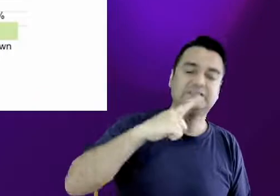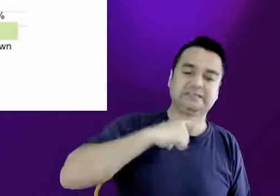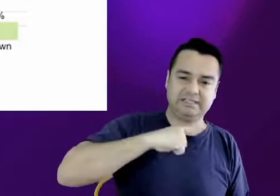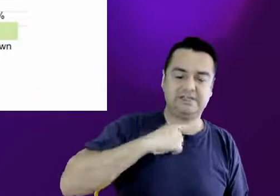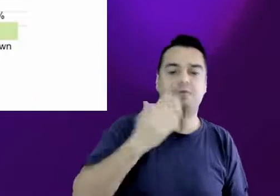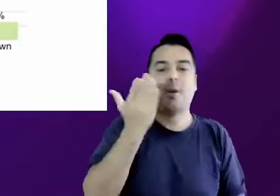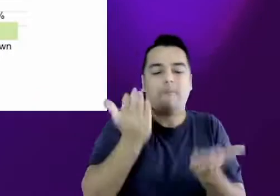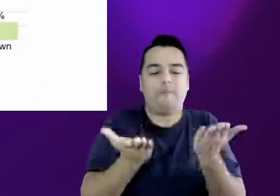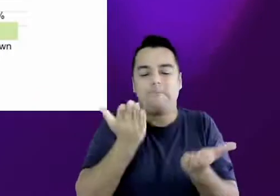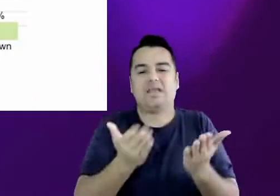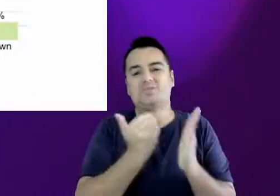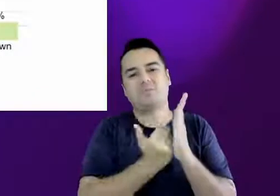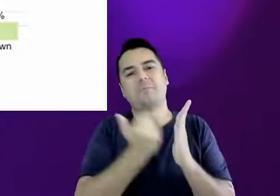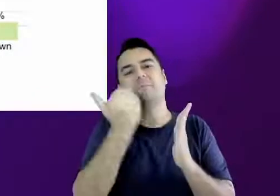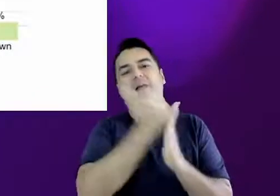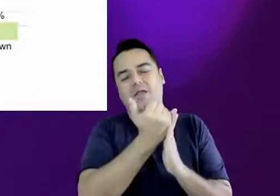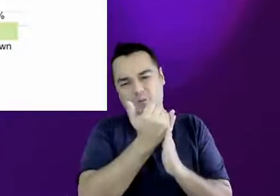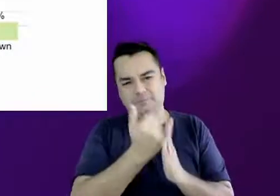maior